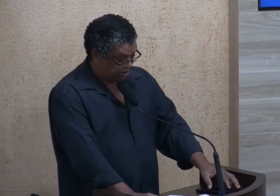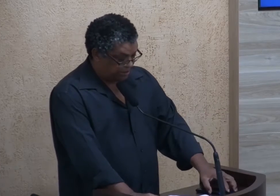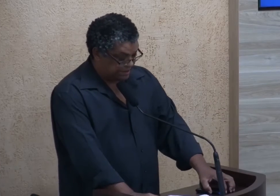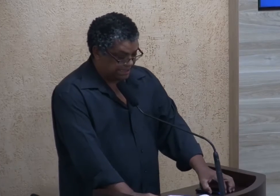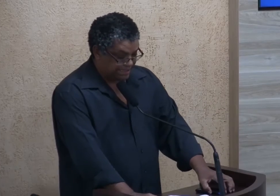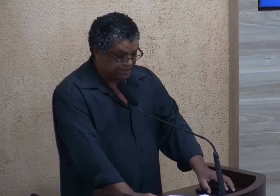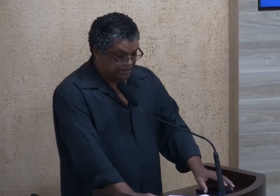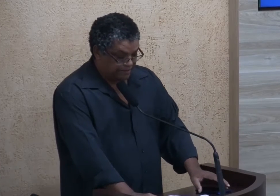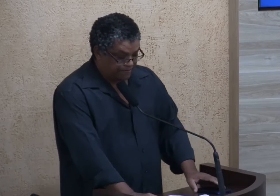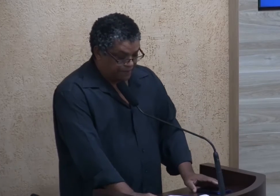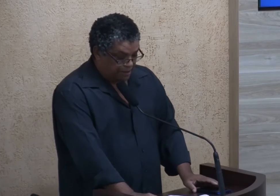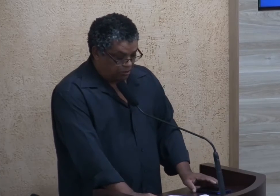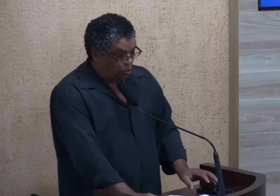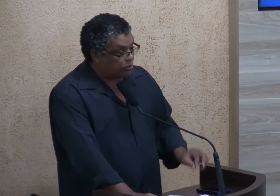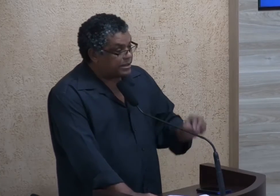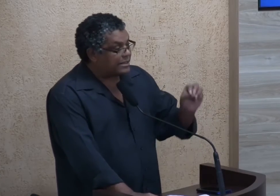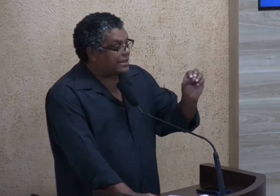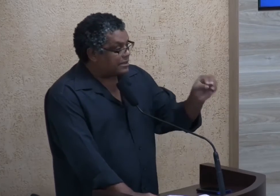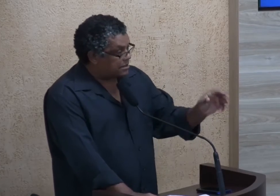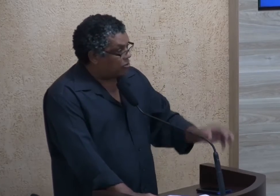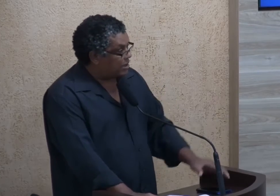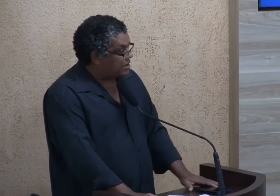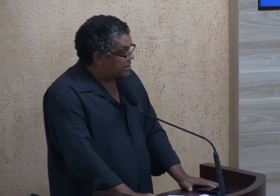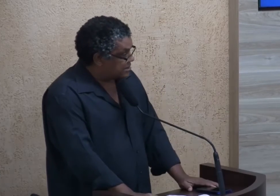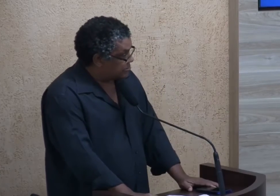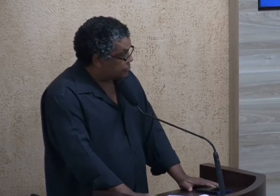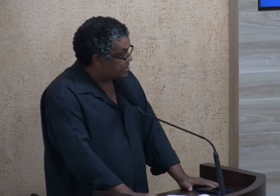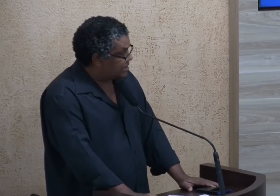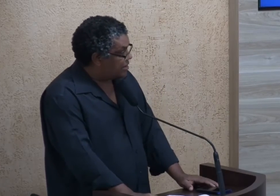têm feito um trabalho excelente, como